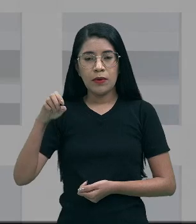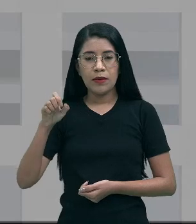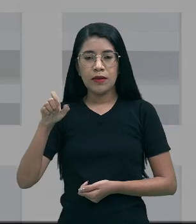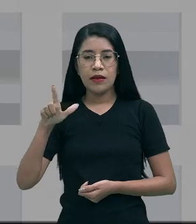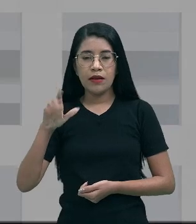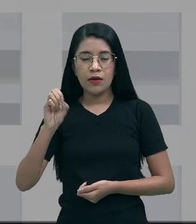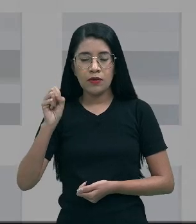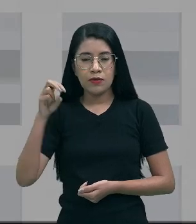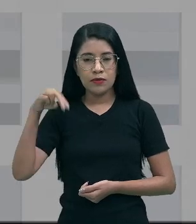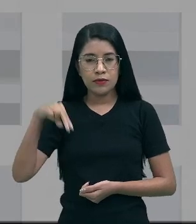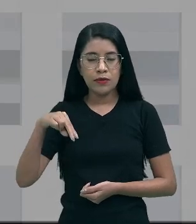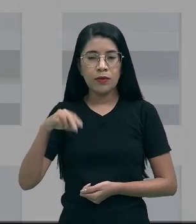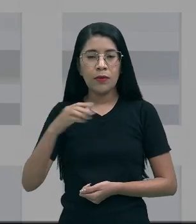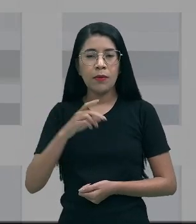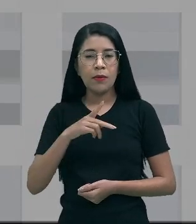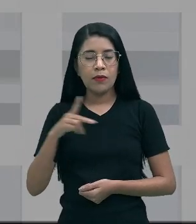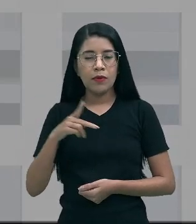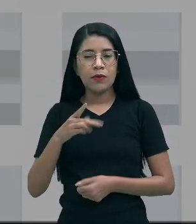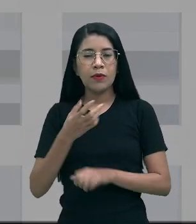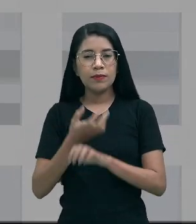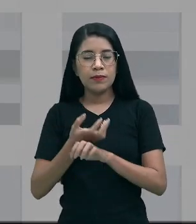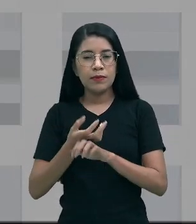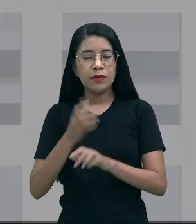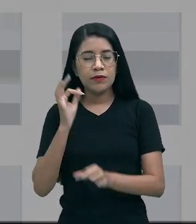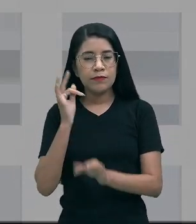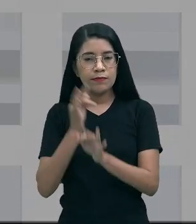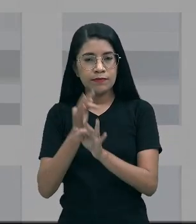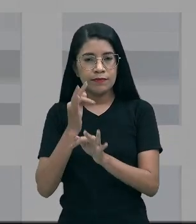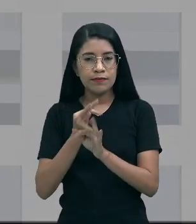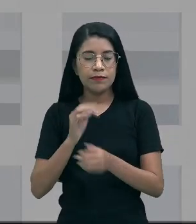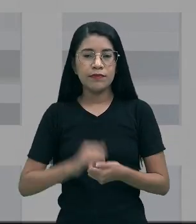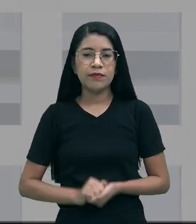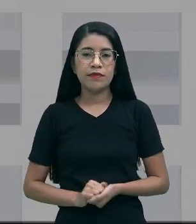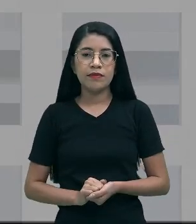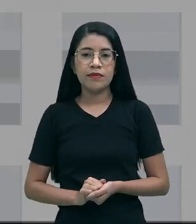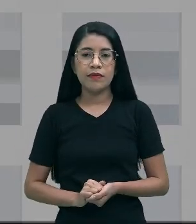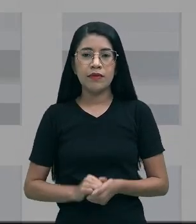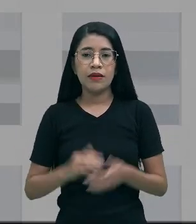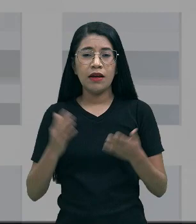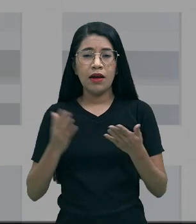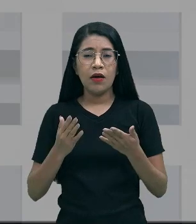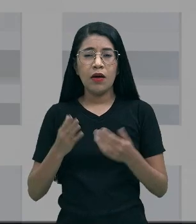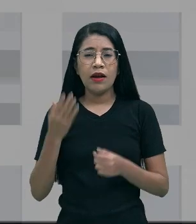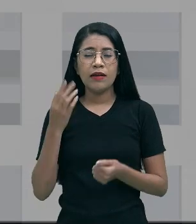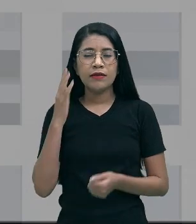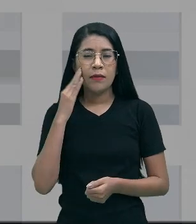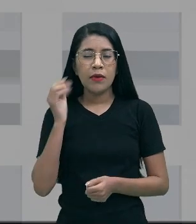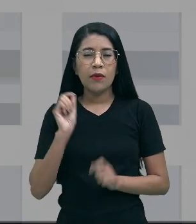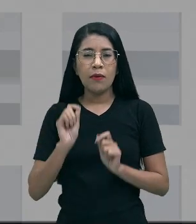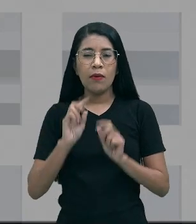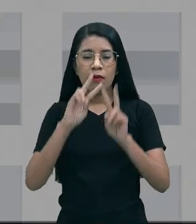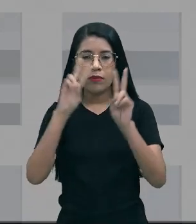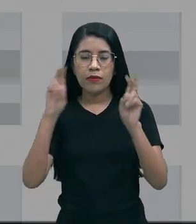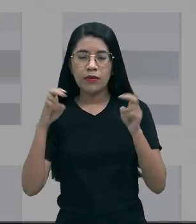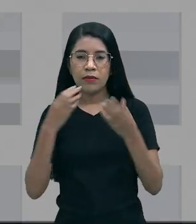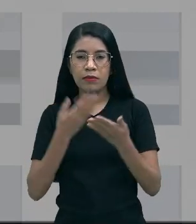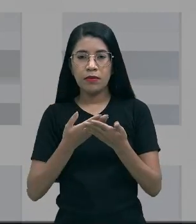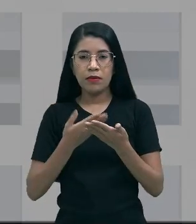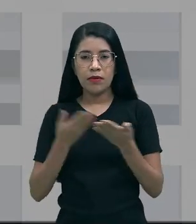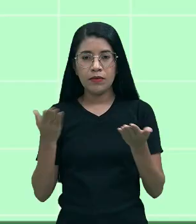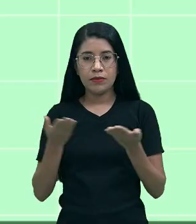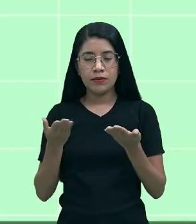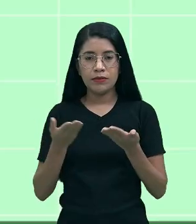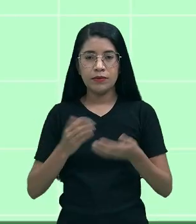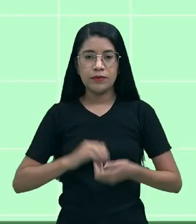Nelson Bezerra, professor de Física, e neste momento nós vamos conhecer qual é o título da